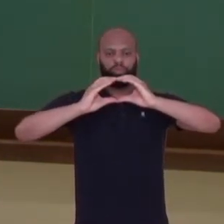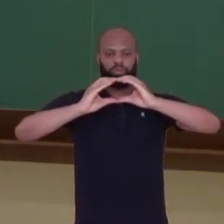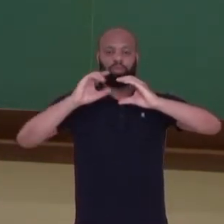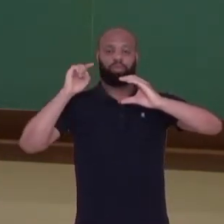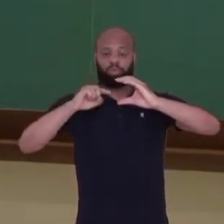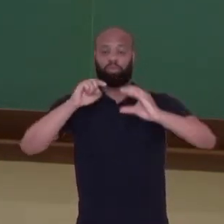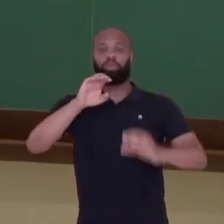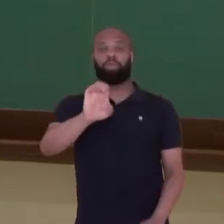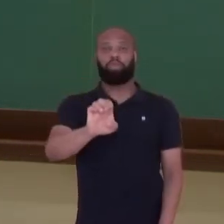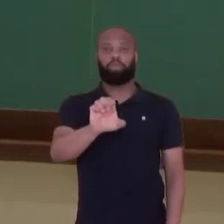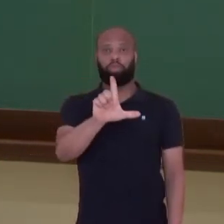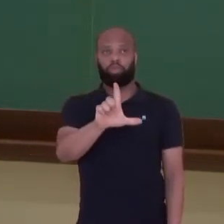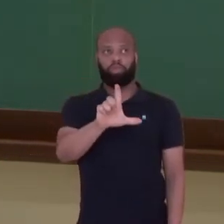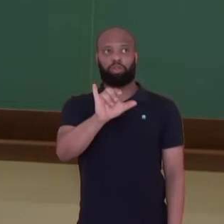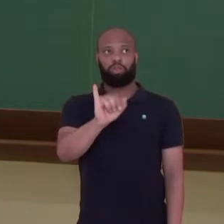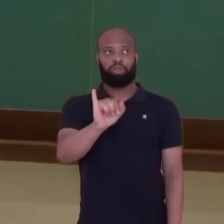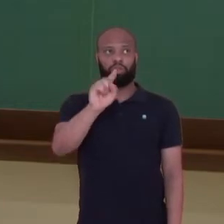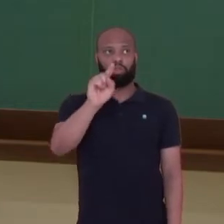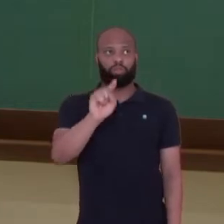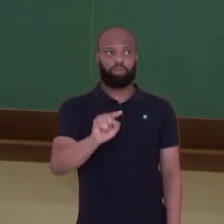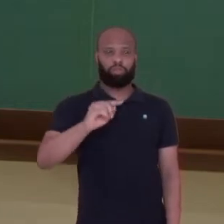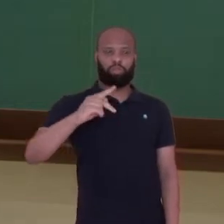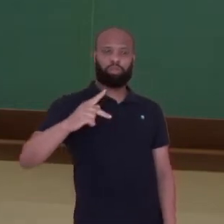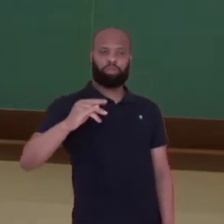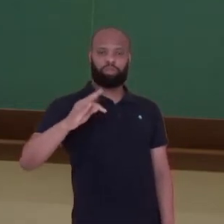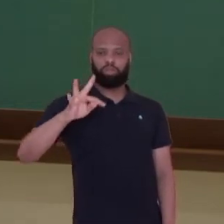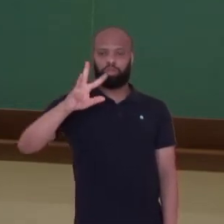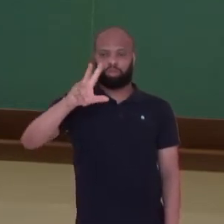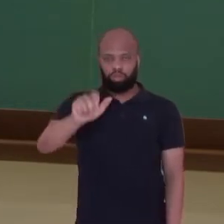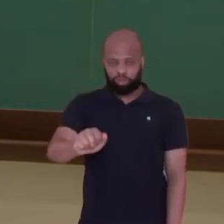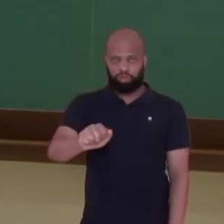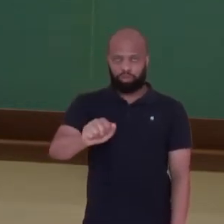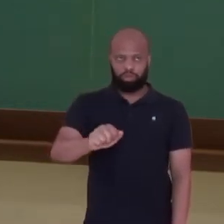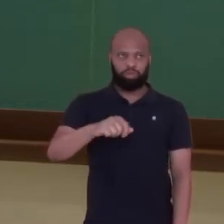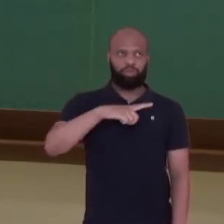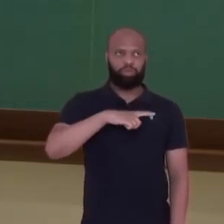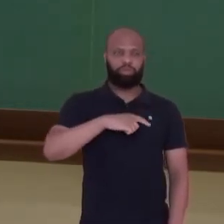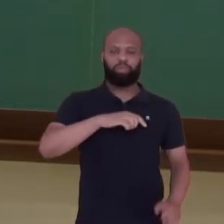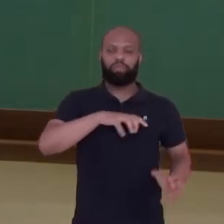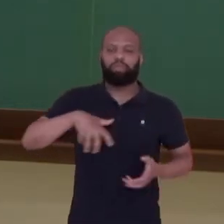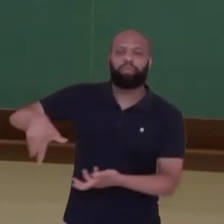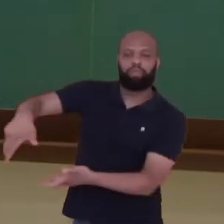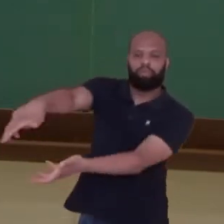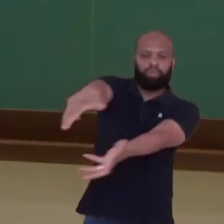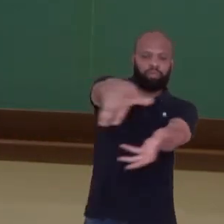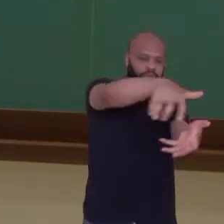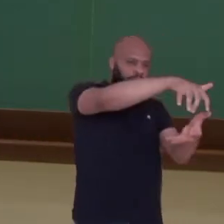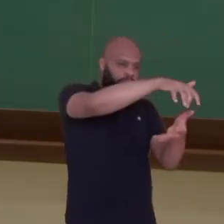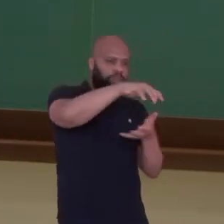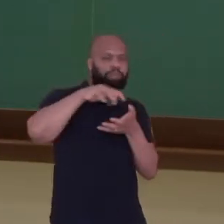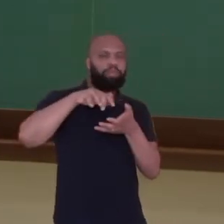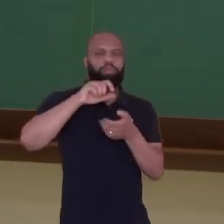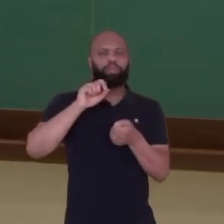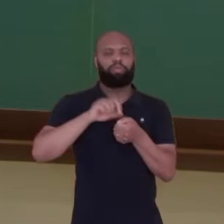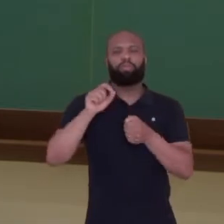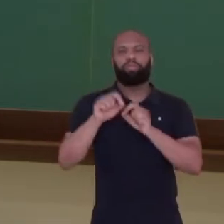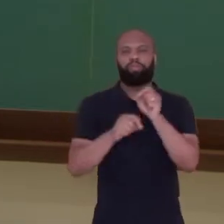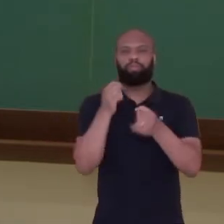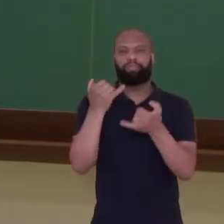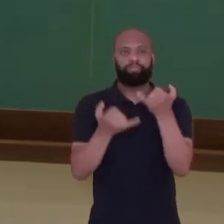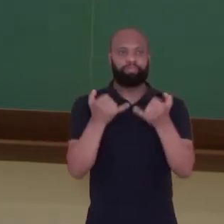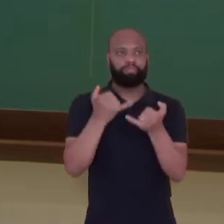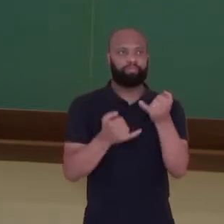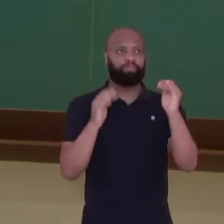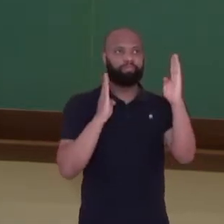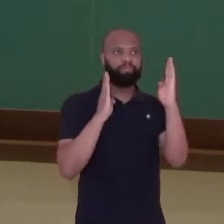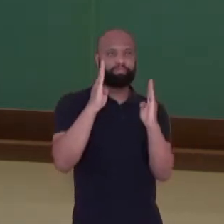uma circunferência. O movimento de translação, então, é realizado aproximadamente a sua